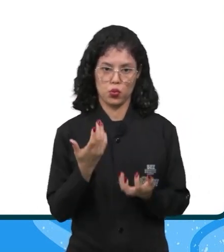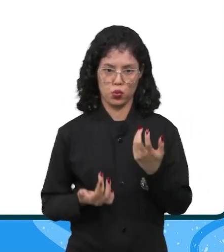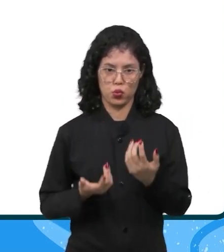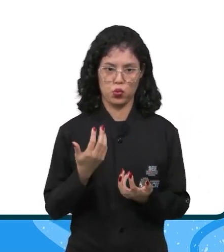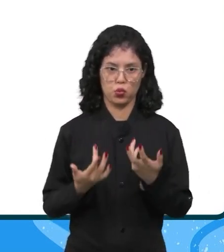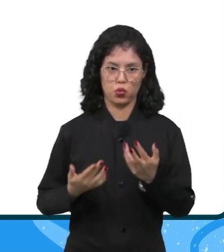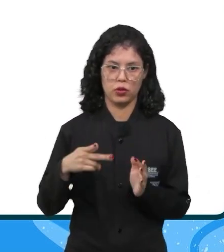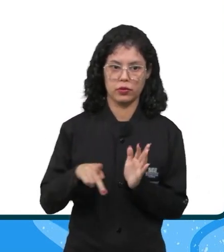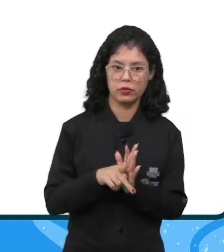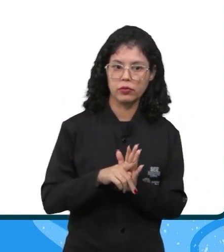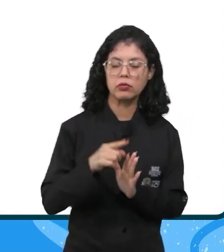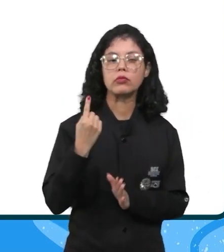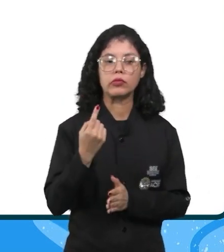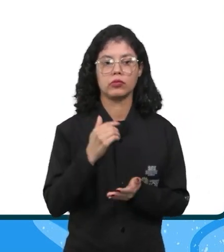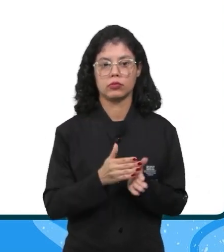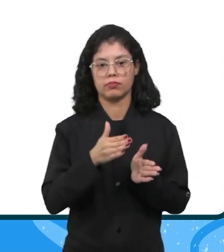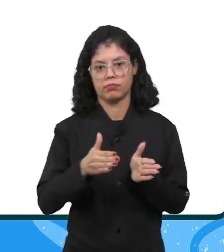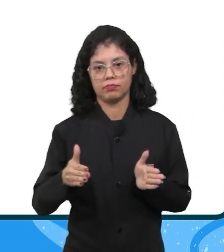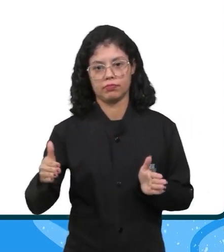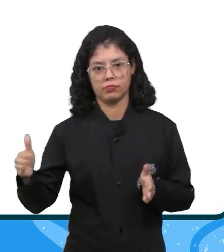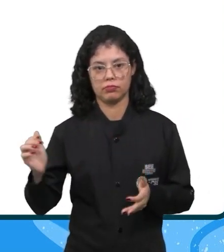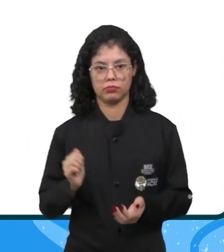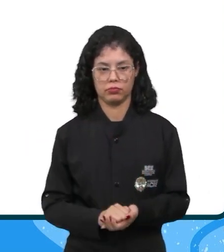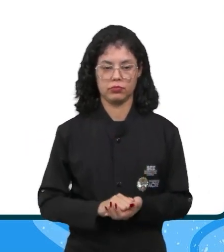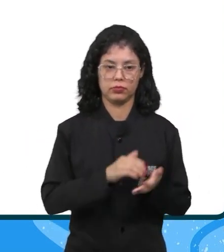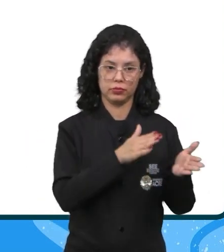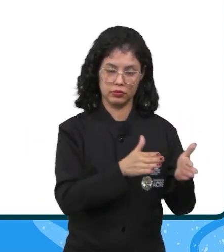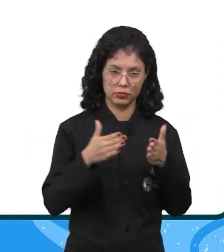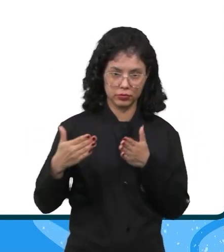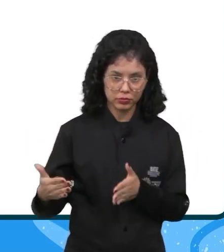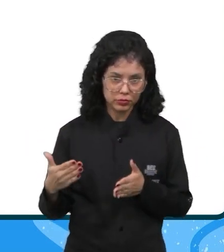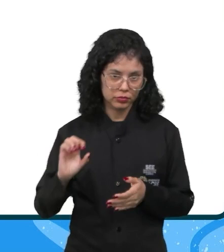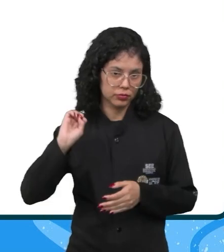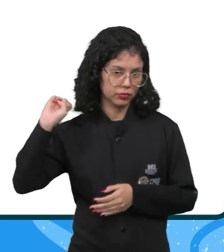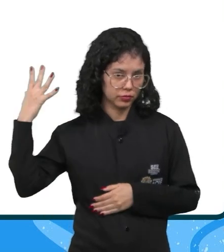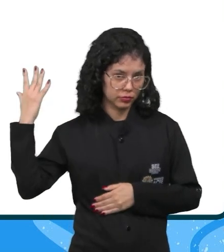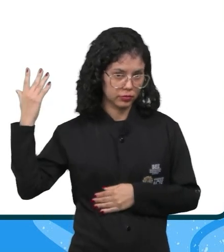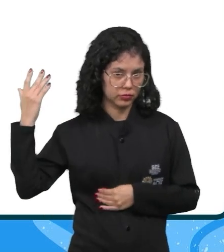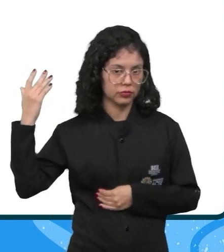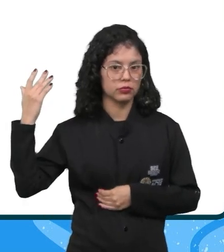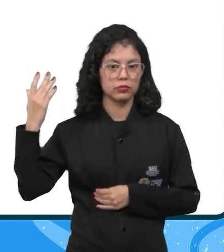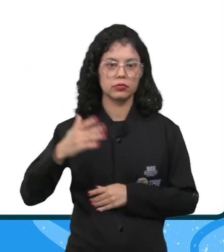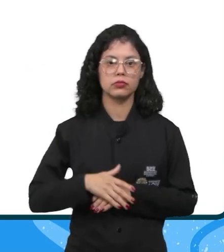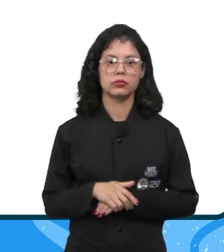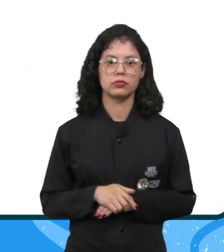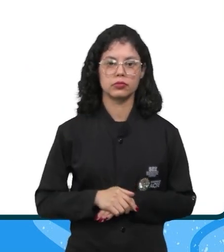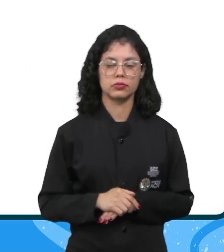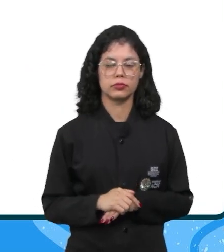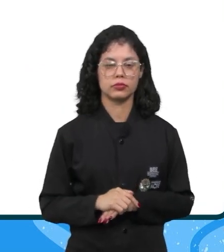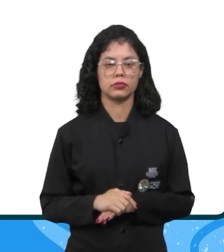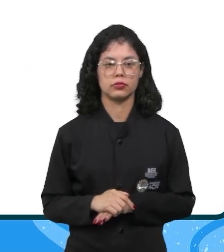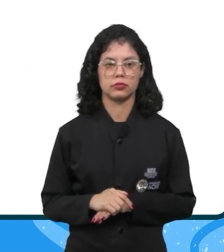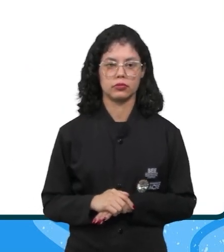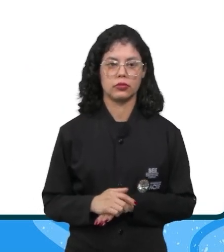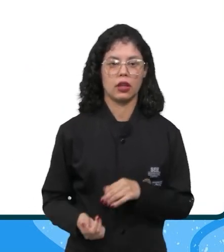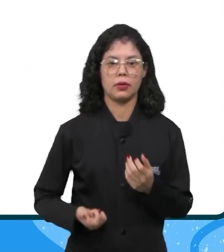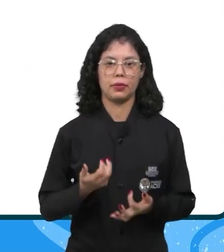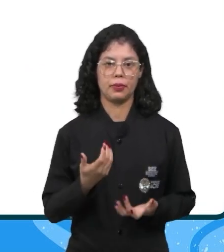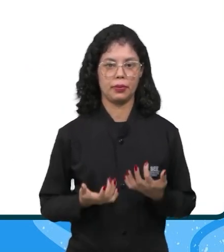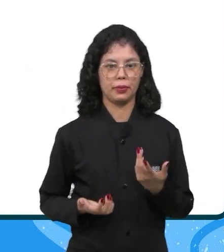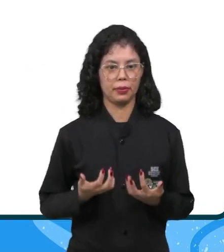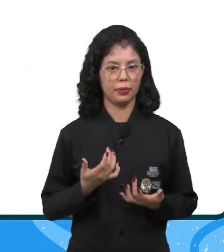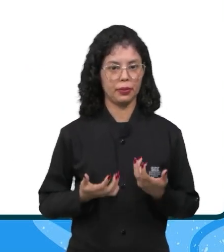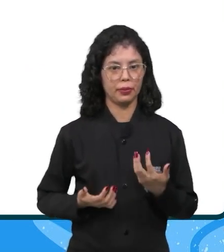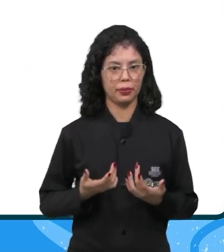caldo nutritivo por um longo tempo. Então, a partir do momento que ocorreu, né, a questão da fervura ali